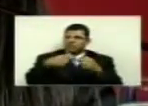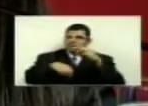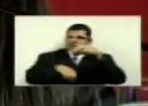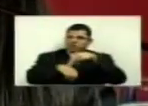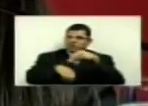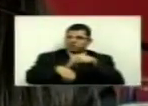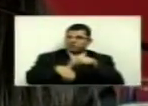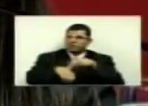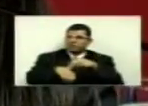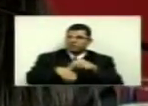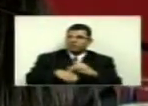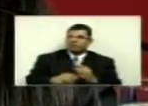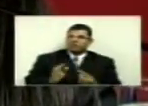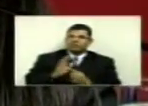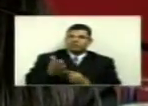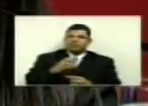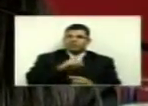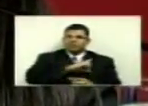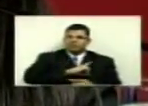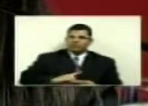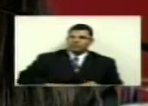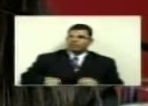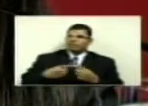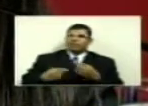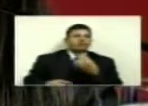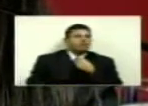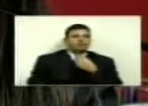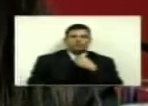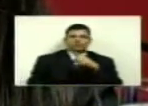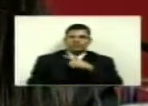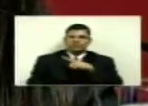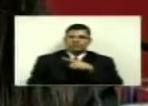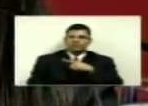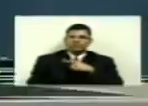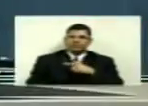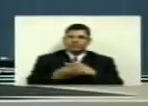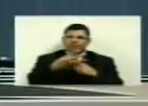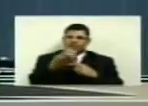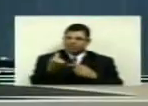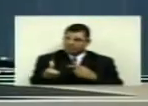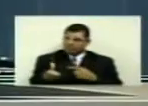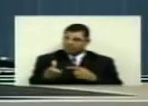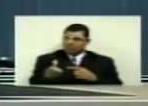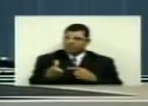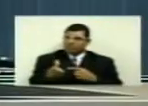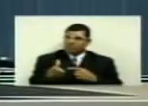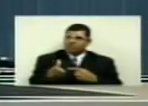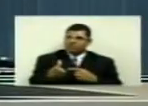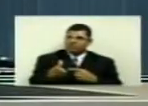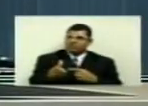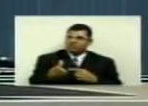municípios, não pode ter defensoria só na capital. Não pode ter só 46